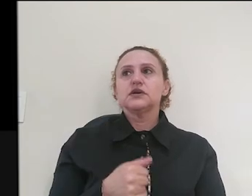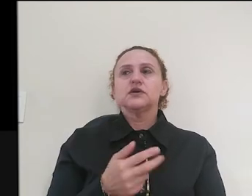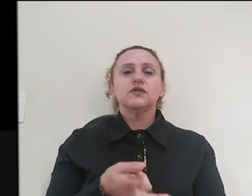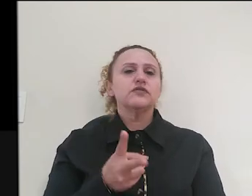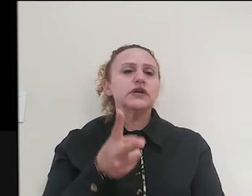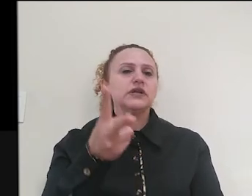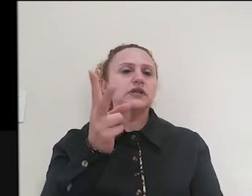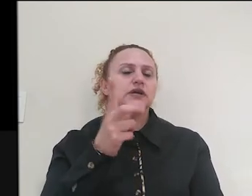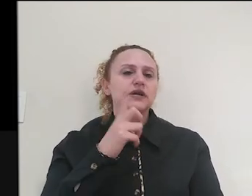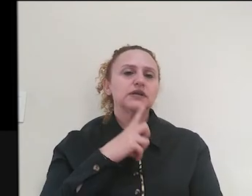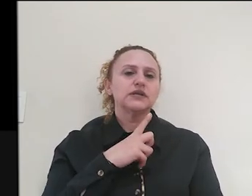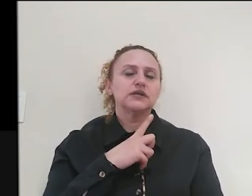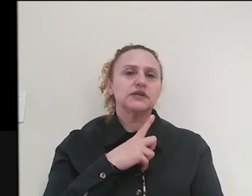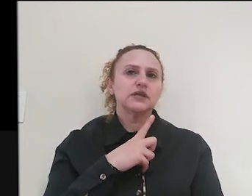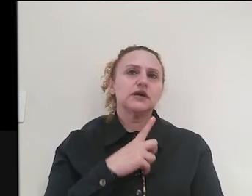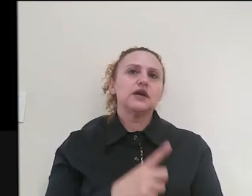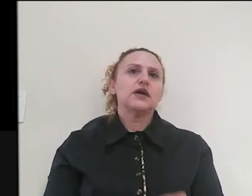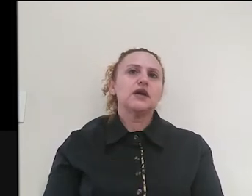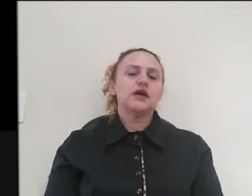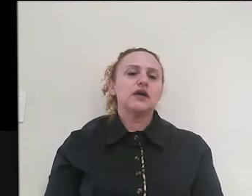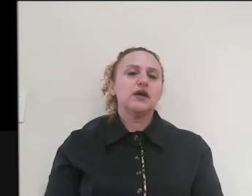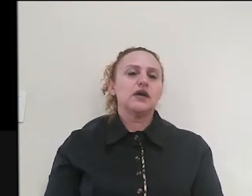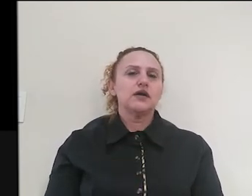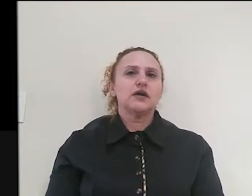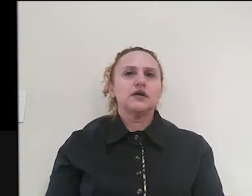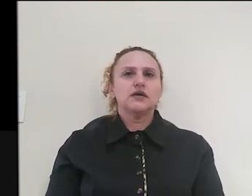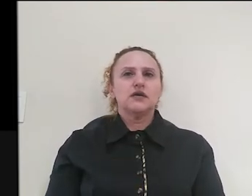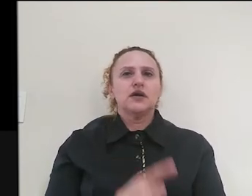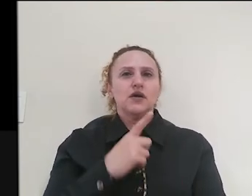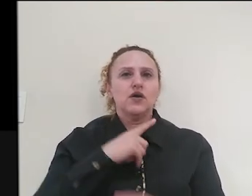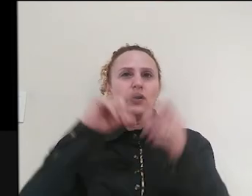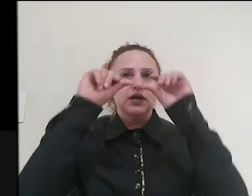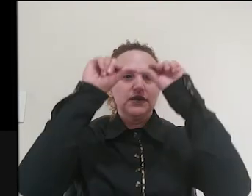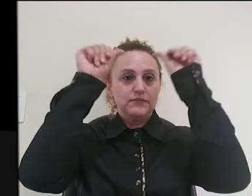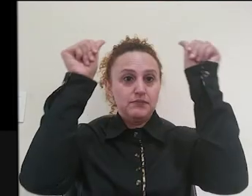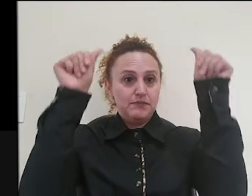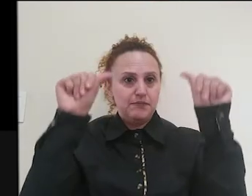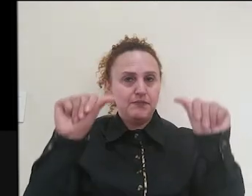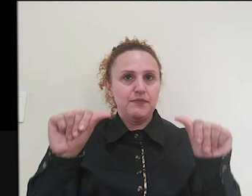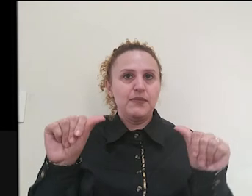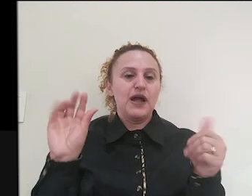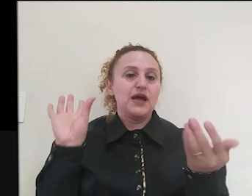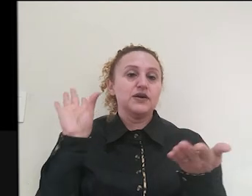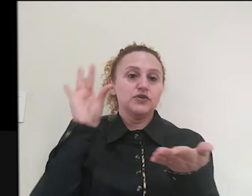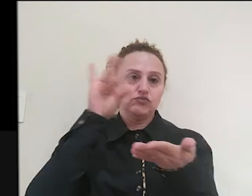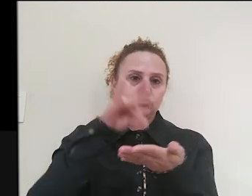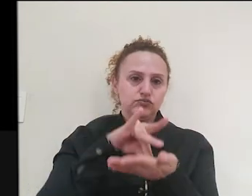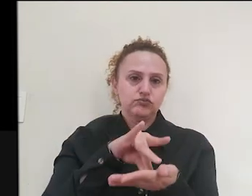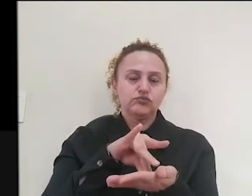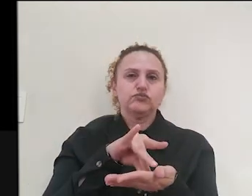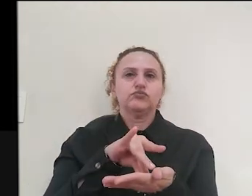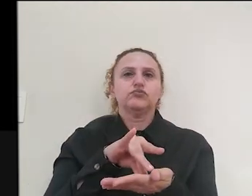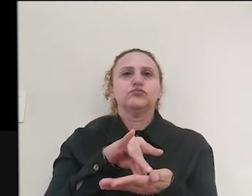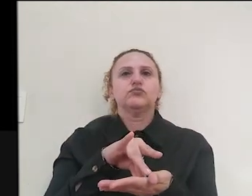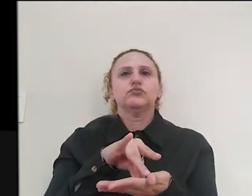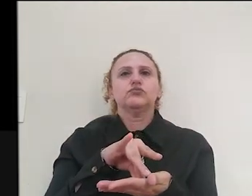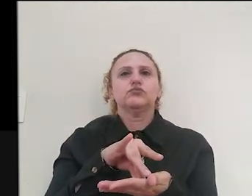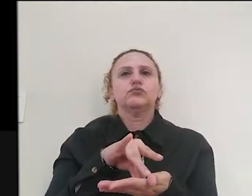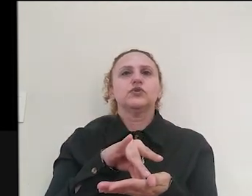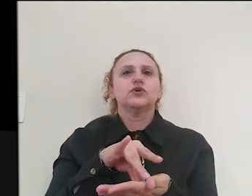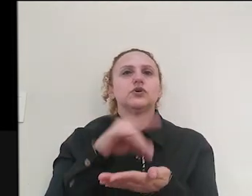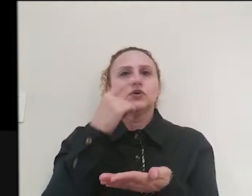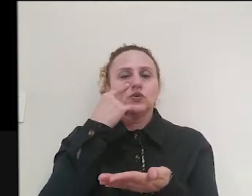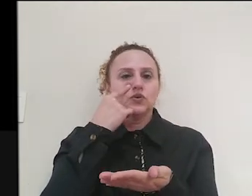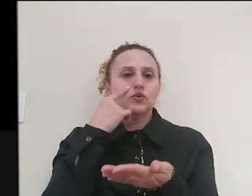sempre nas obras aqui, esse aqui a gente tem o autorretrato do Courbet, que é um importante pintor realista, a gente vai ter sempre essa